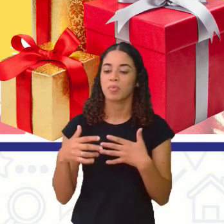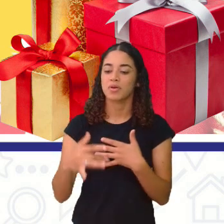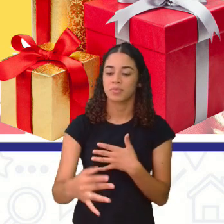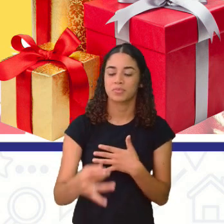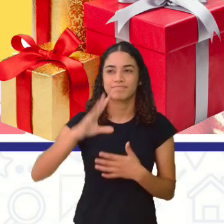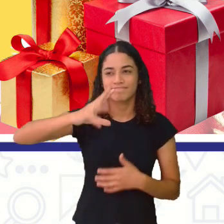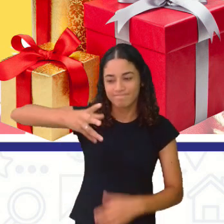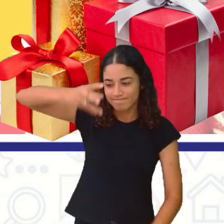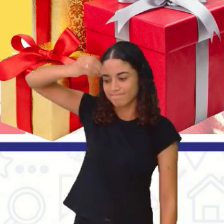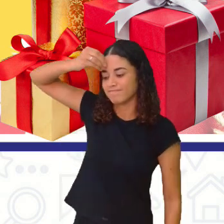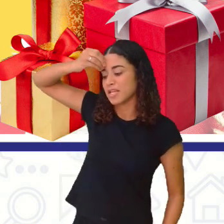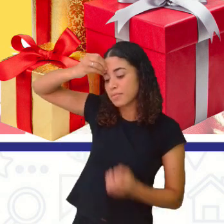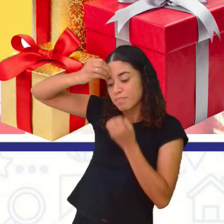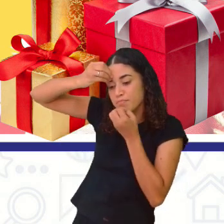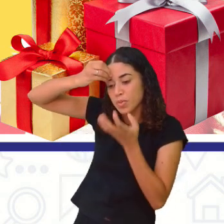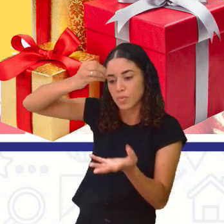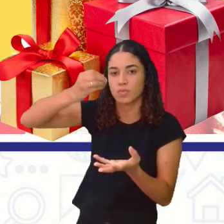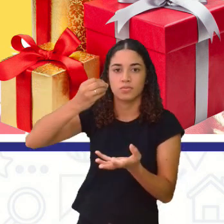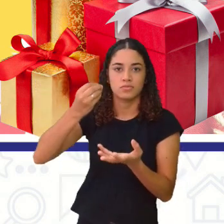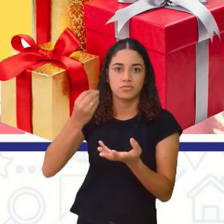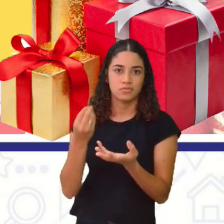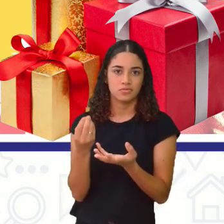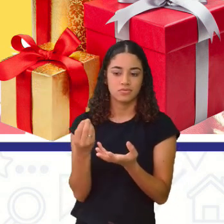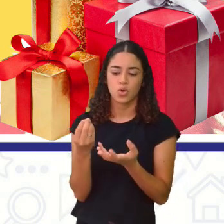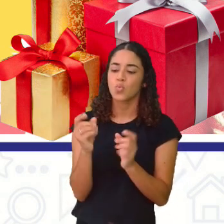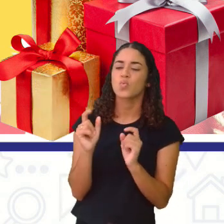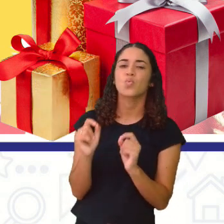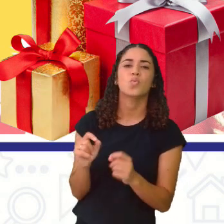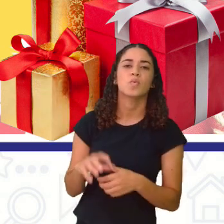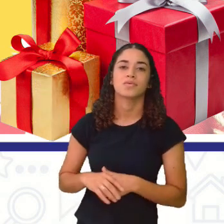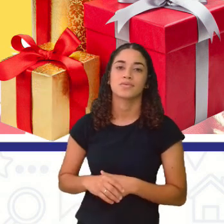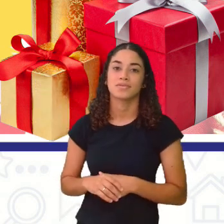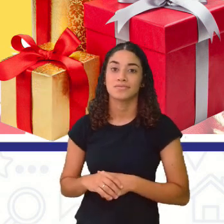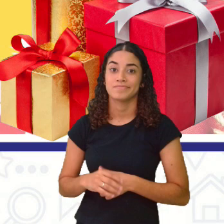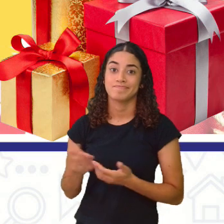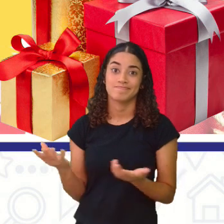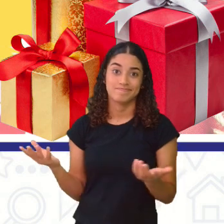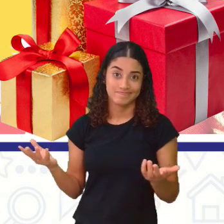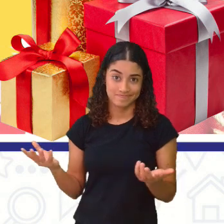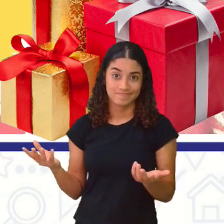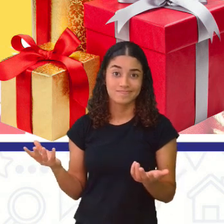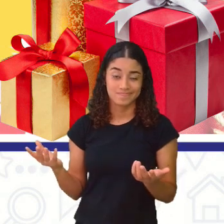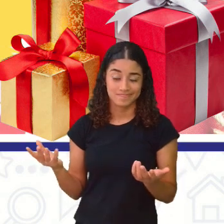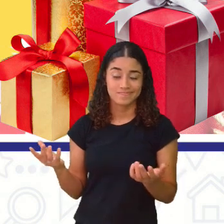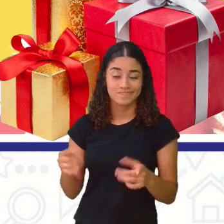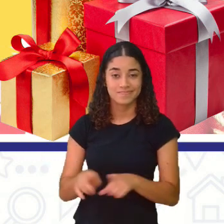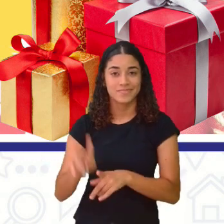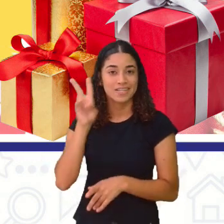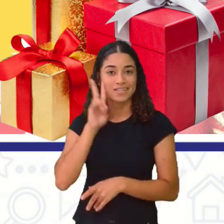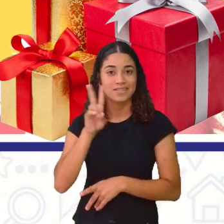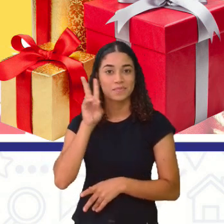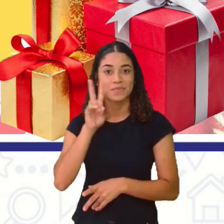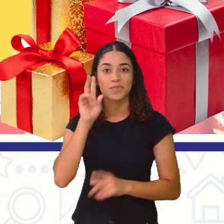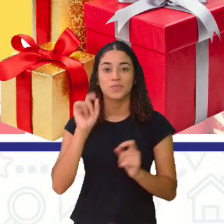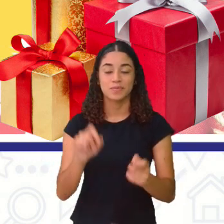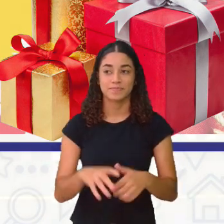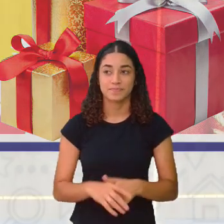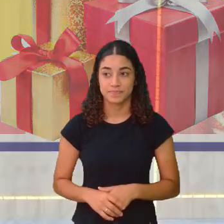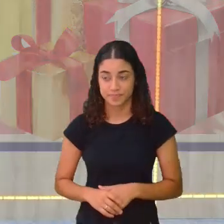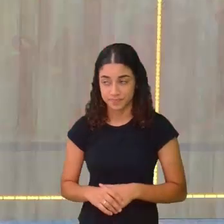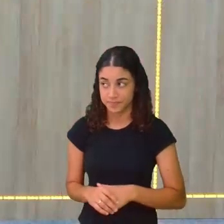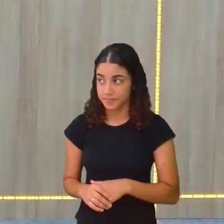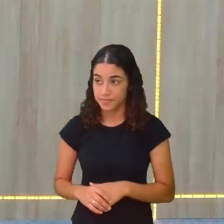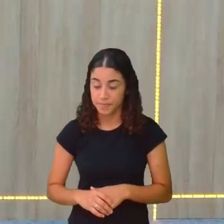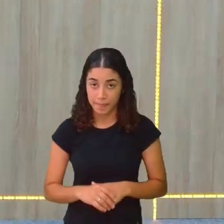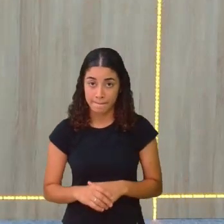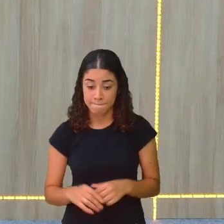bom, desse processo, né? E lembrar aí de associar, certo,